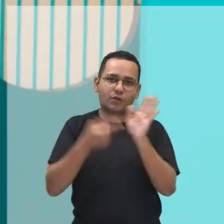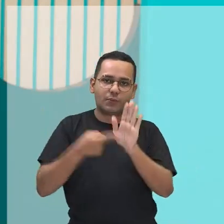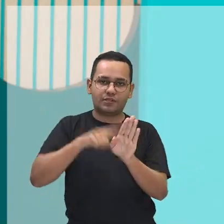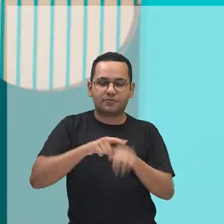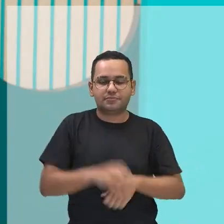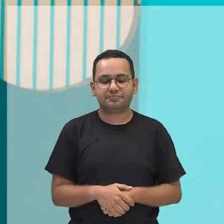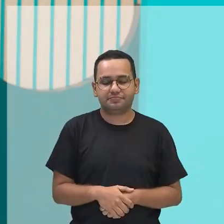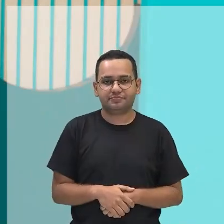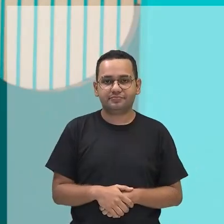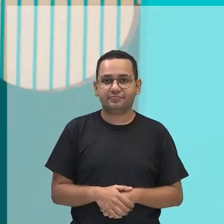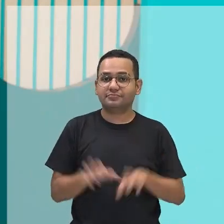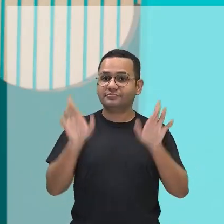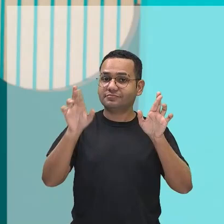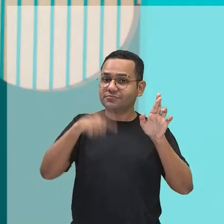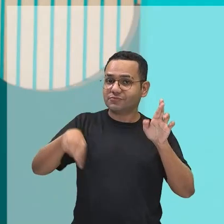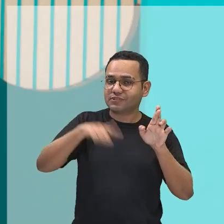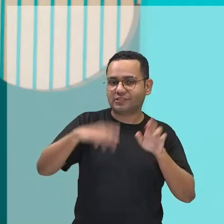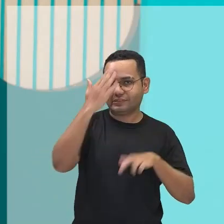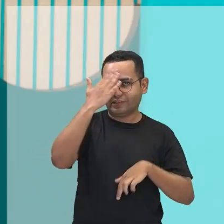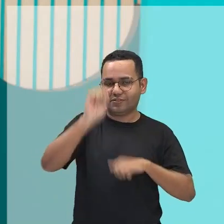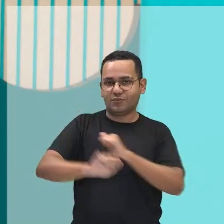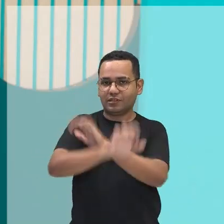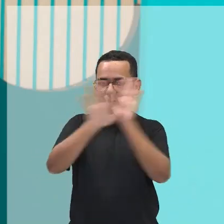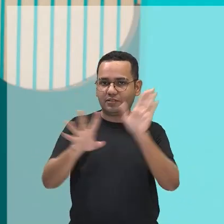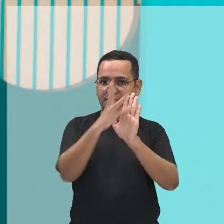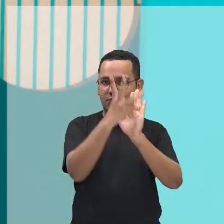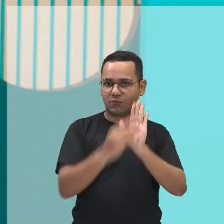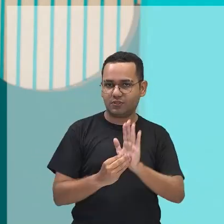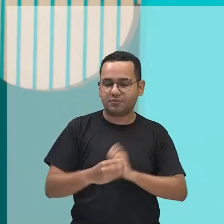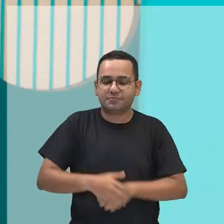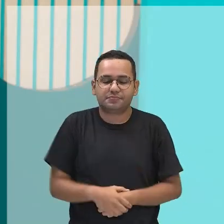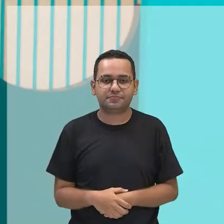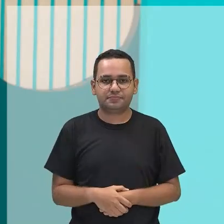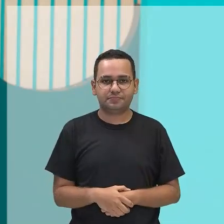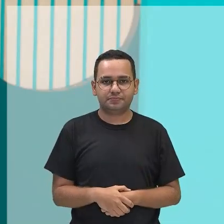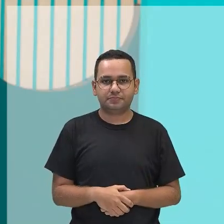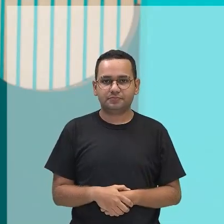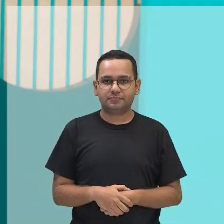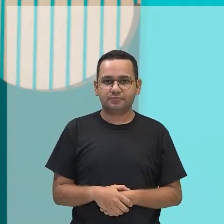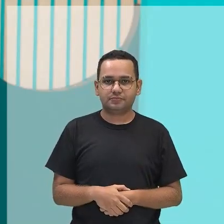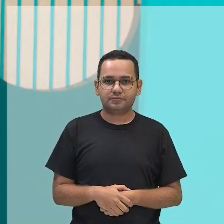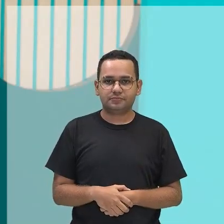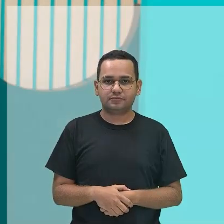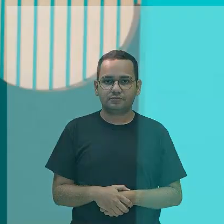Eu espero que eu tenha ajudado você aí a entender toda essa situação.